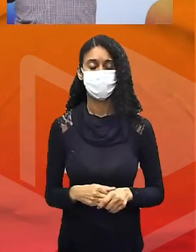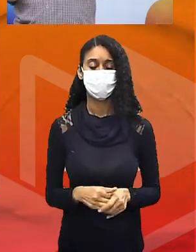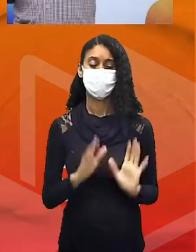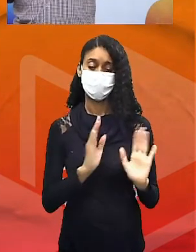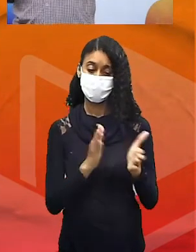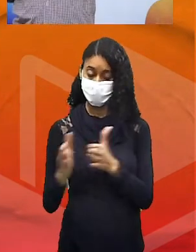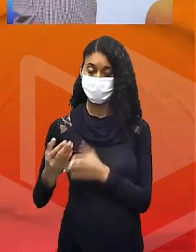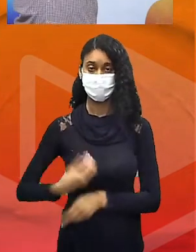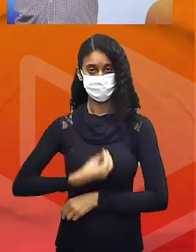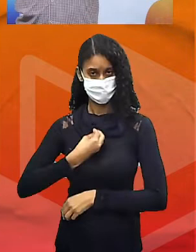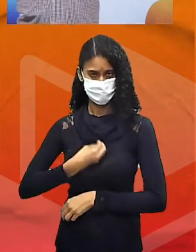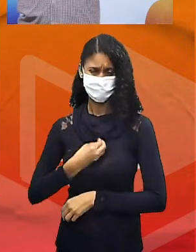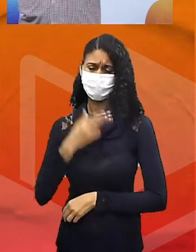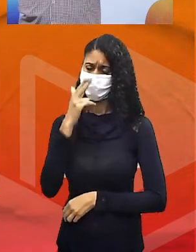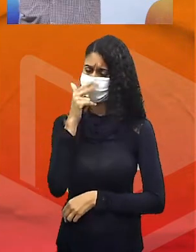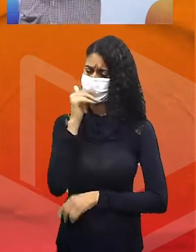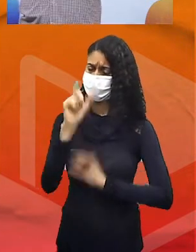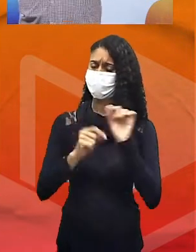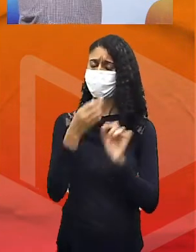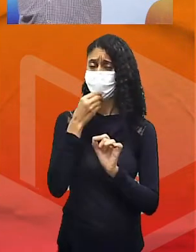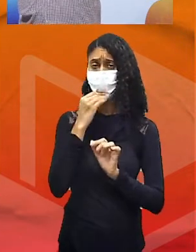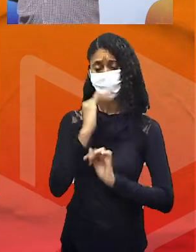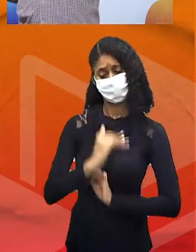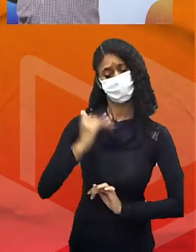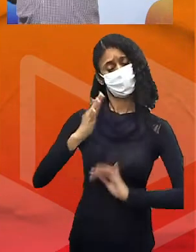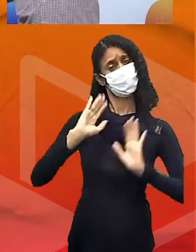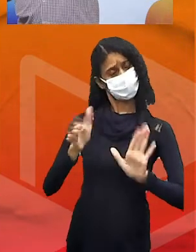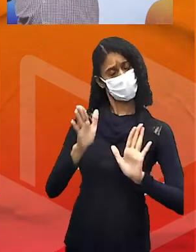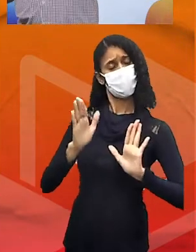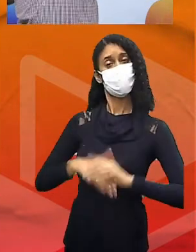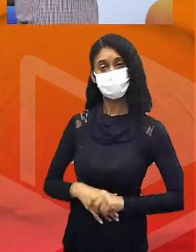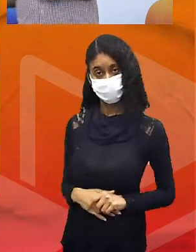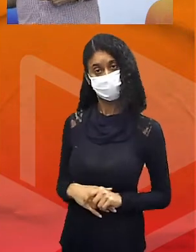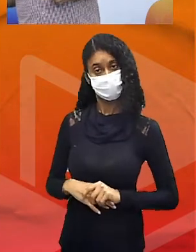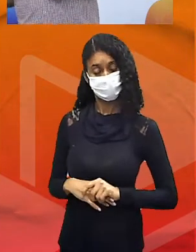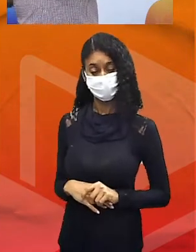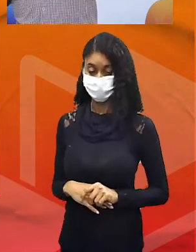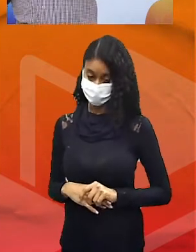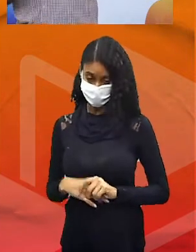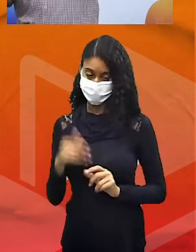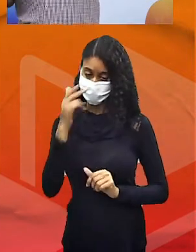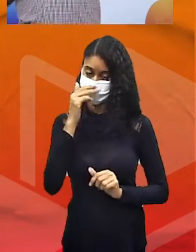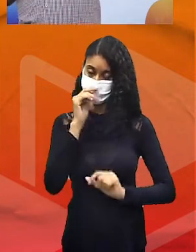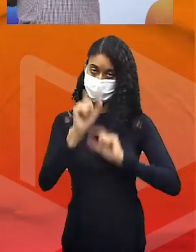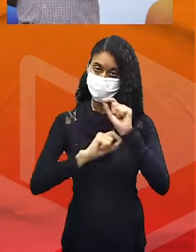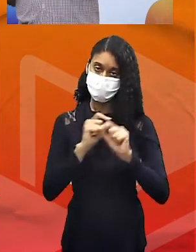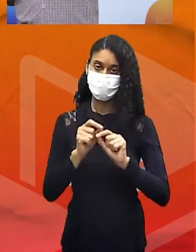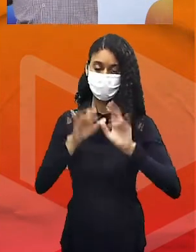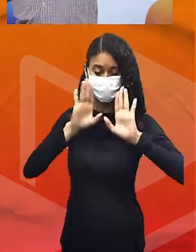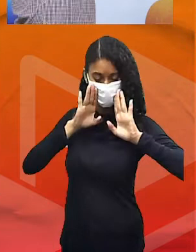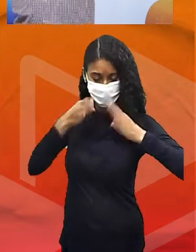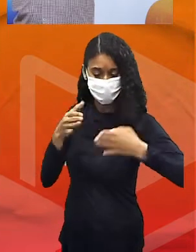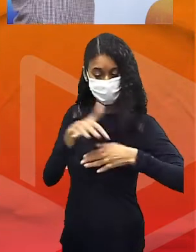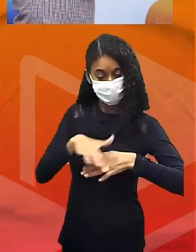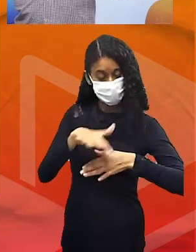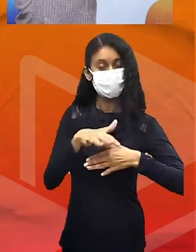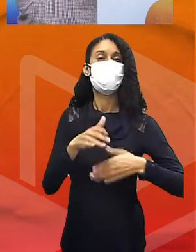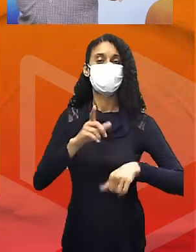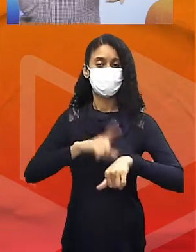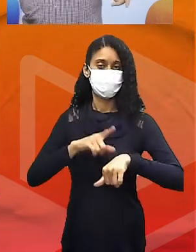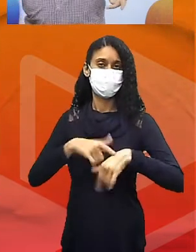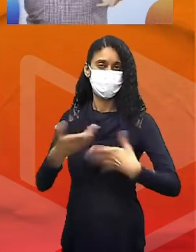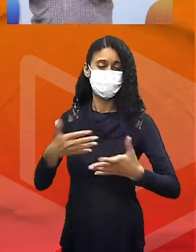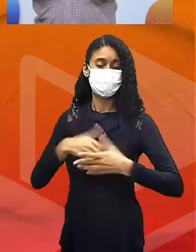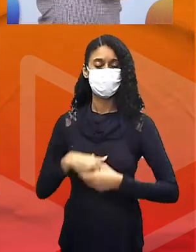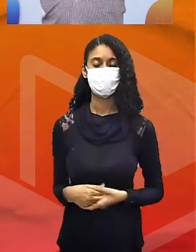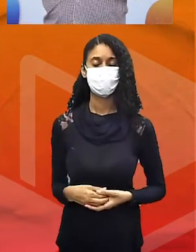que ele viveu. Mesmo um homem maduro, né? Mas mesmo assim antenado com o seu tempo, como ele assim